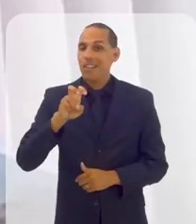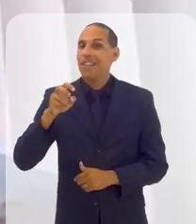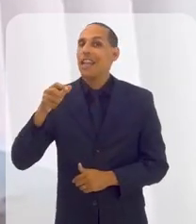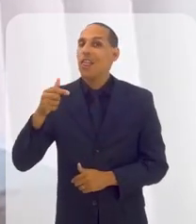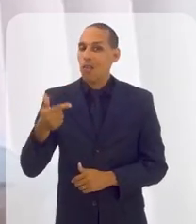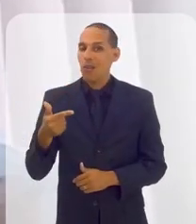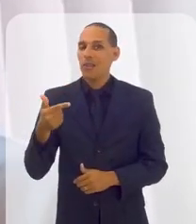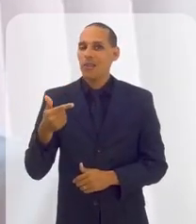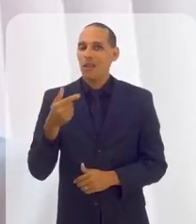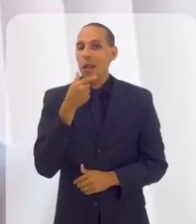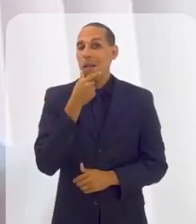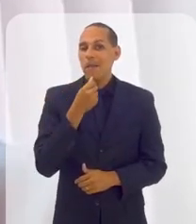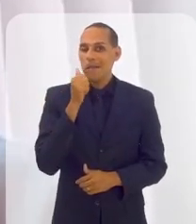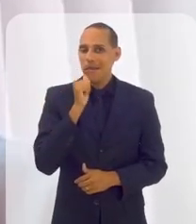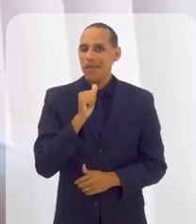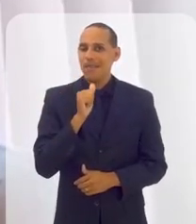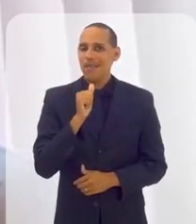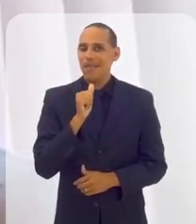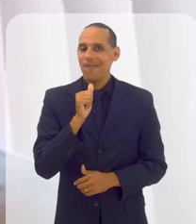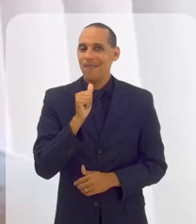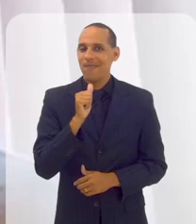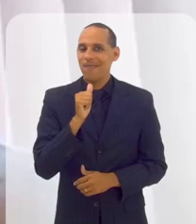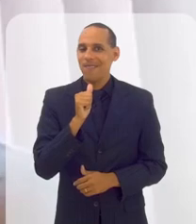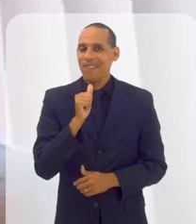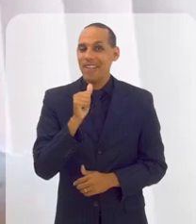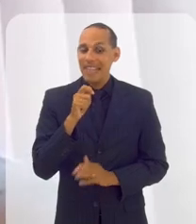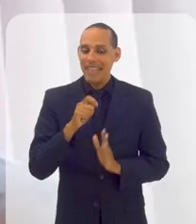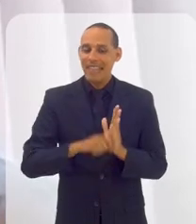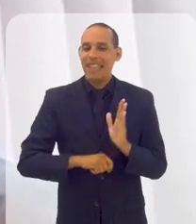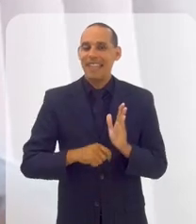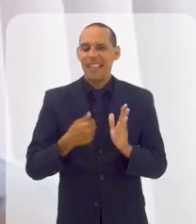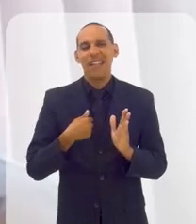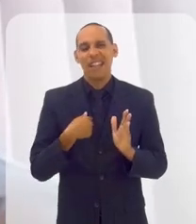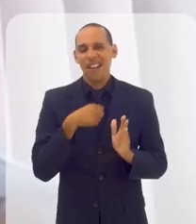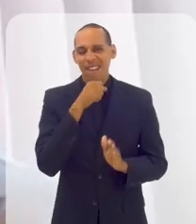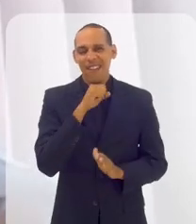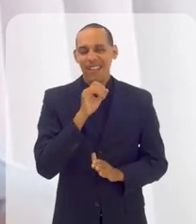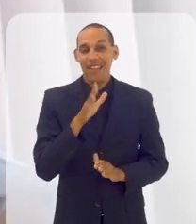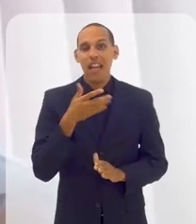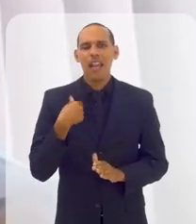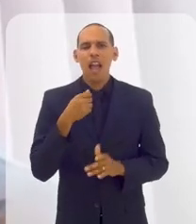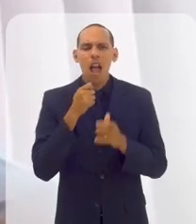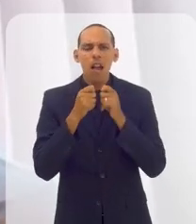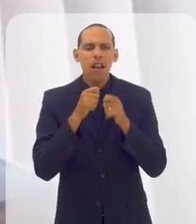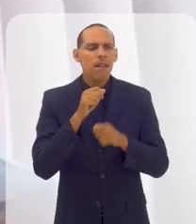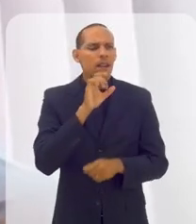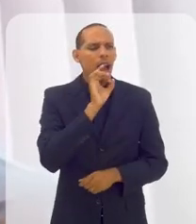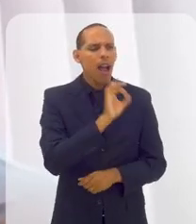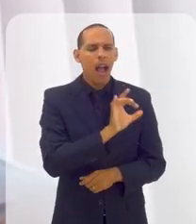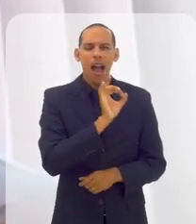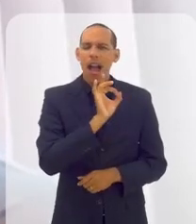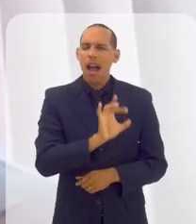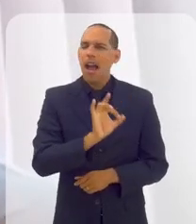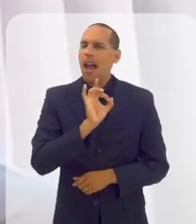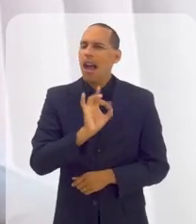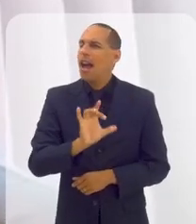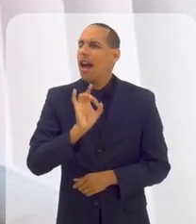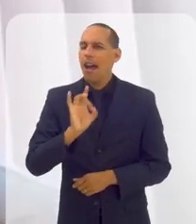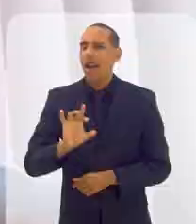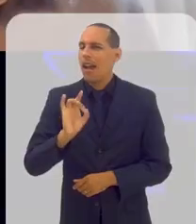152, eu chamo de meninos e meninas, porque eu já sou veterano. Eu me dei ao trabalho de entrevistar